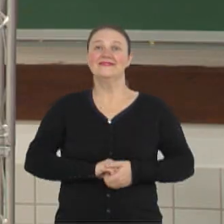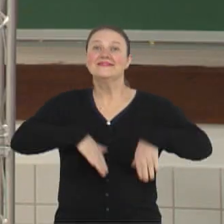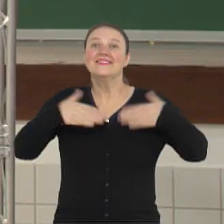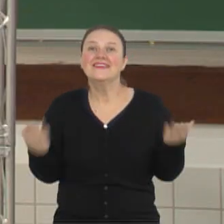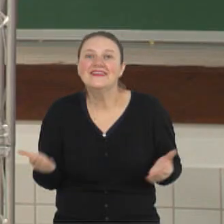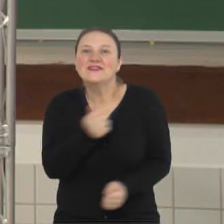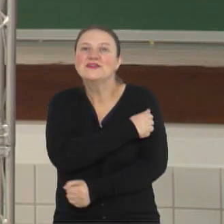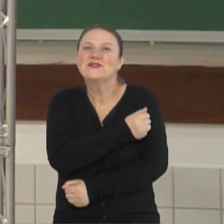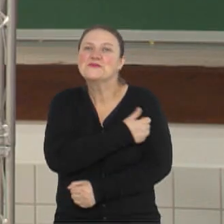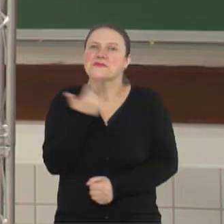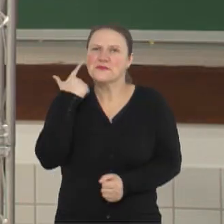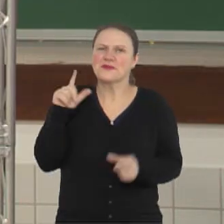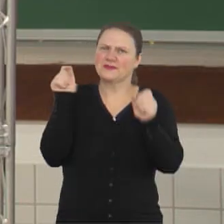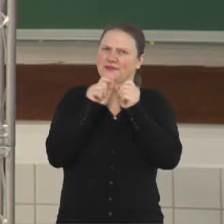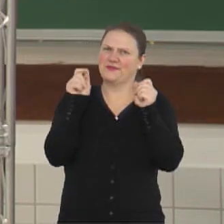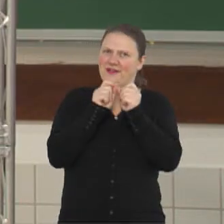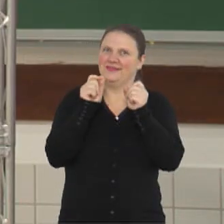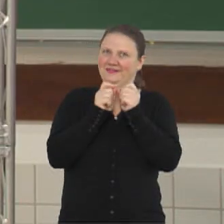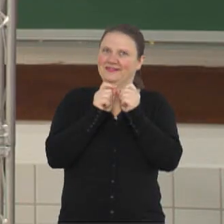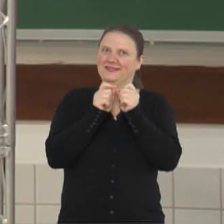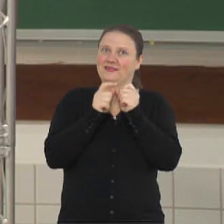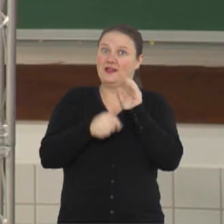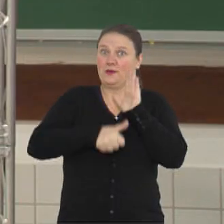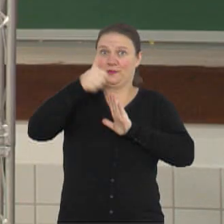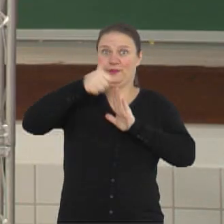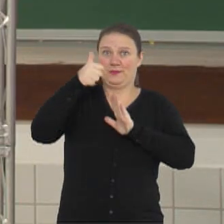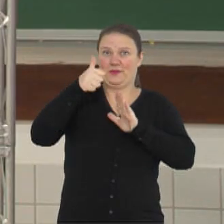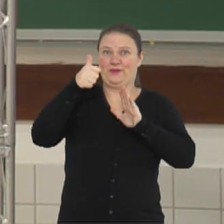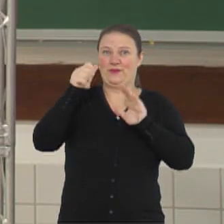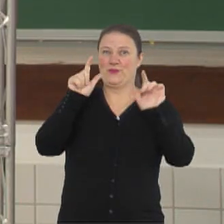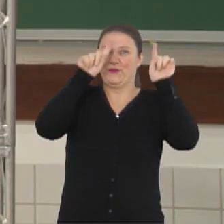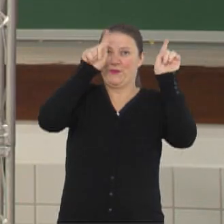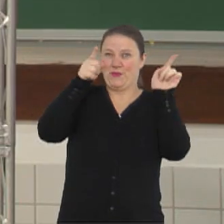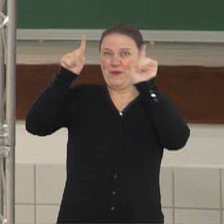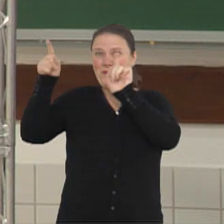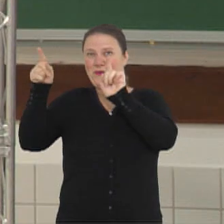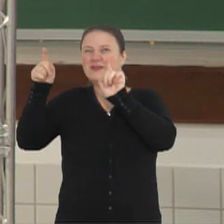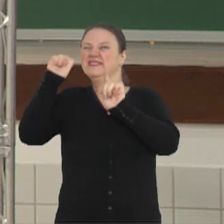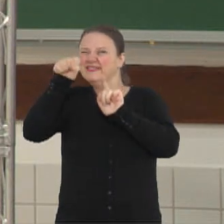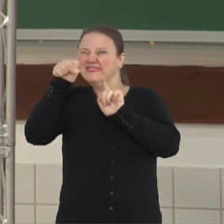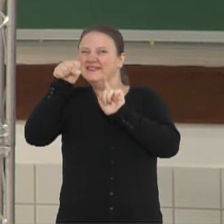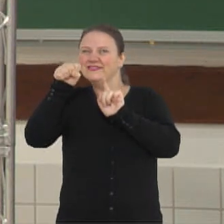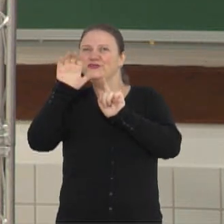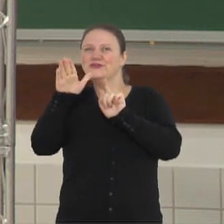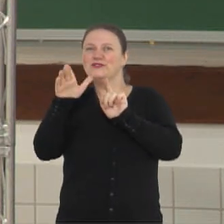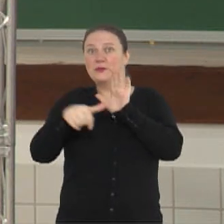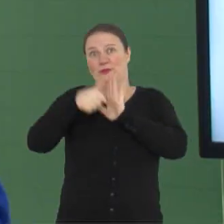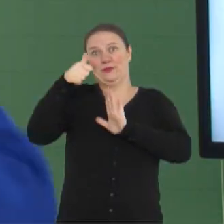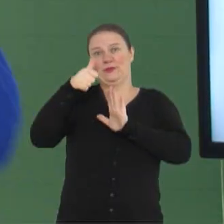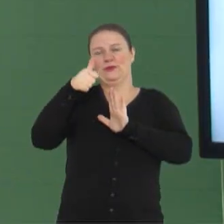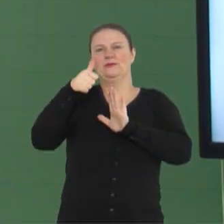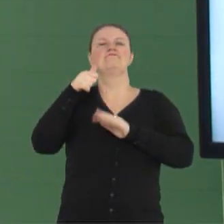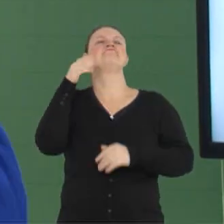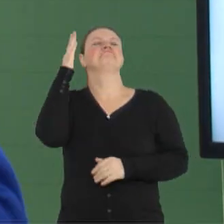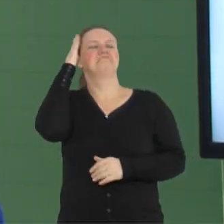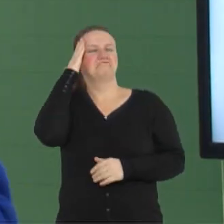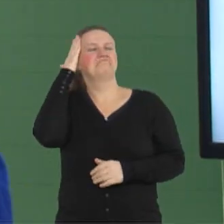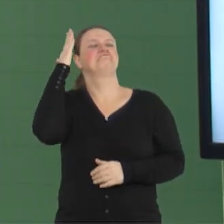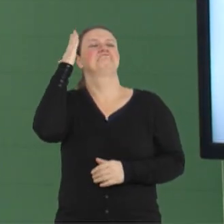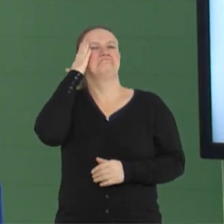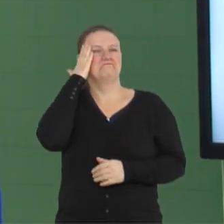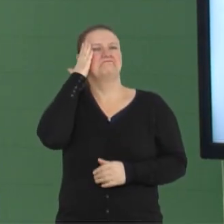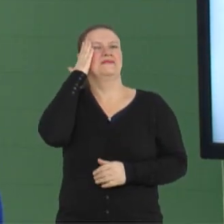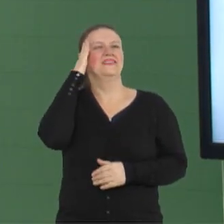E aí, pessoal, conseguiram fazer pelo menos a primeira expressão? Sim ou não? Ah, eu acho que sim. E você que já